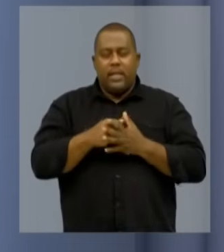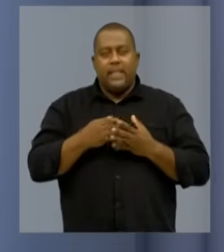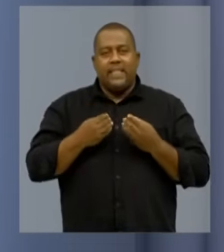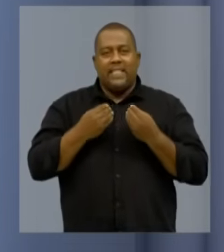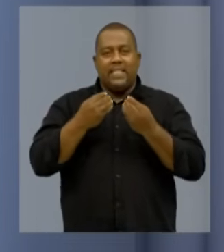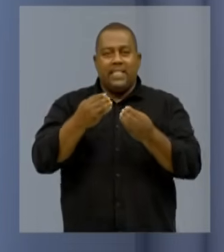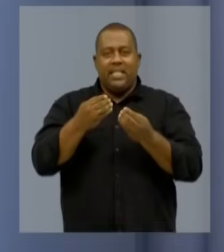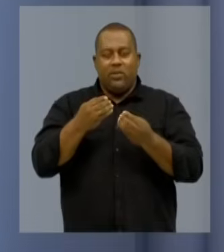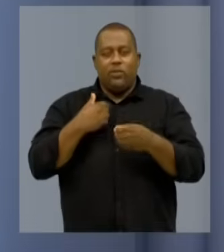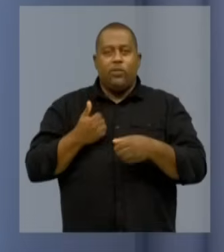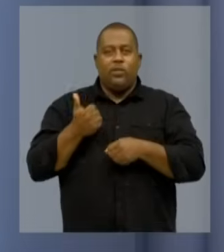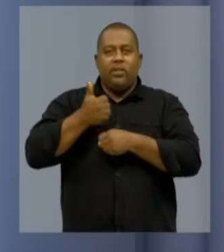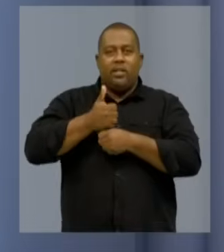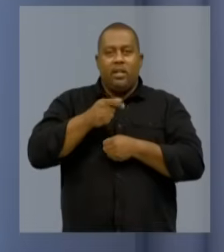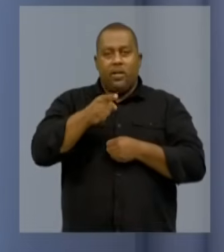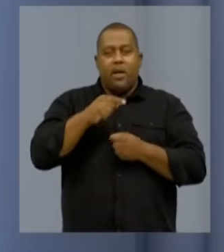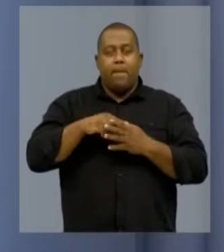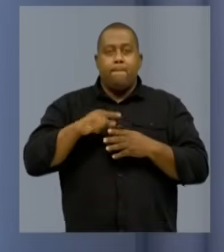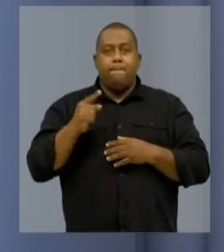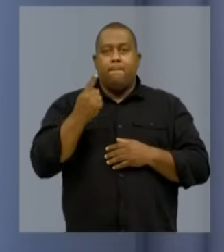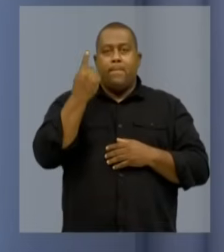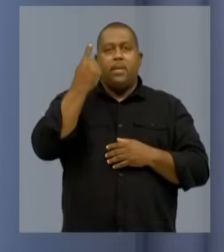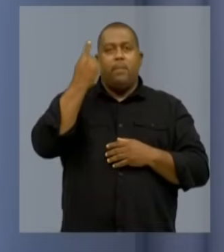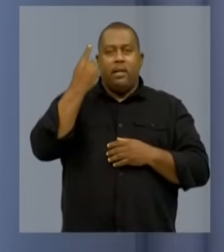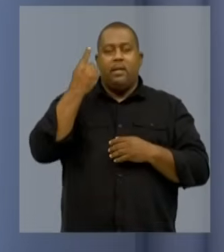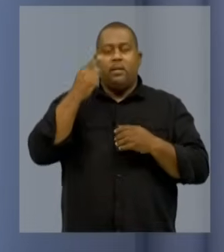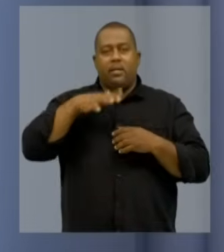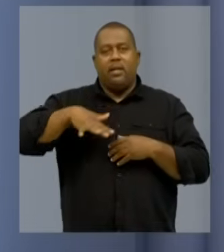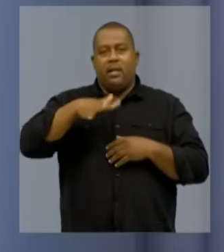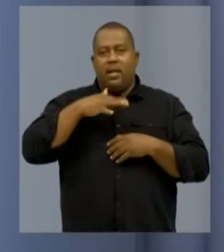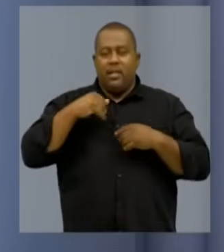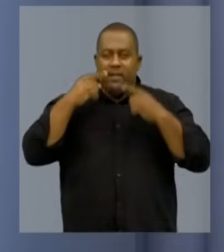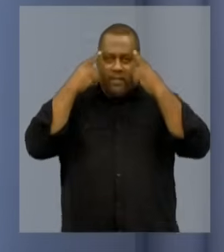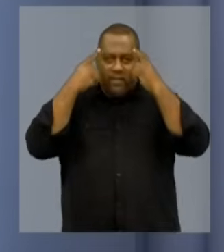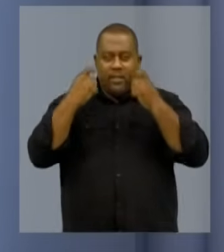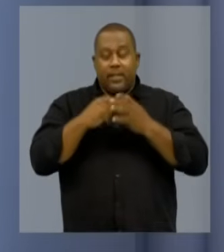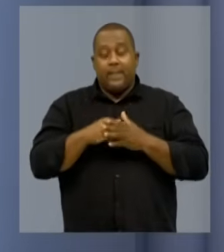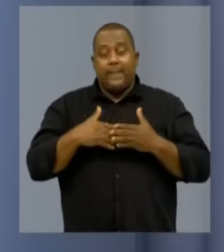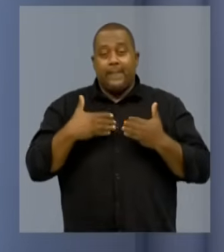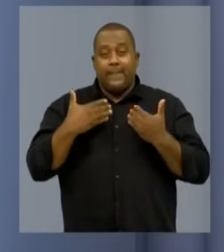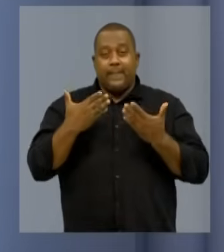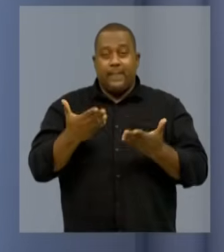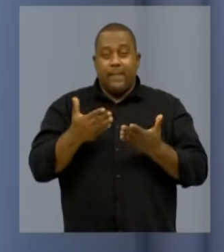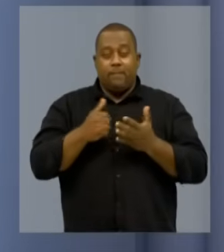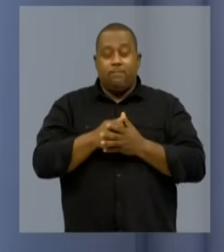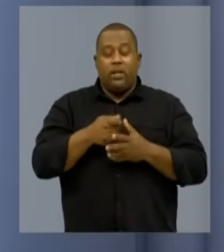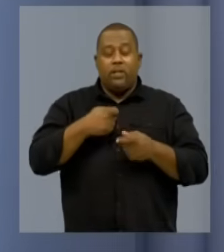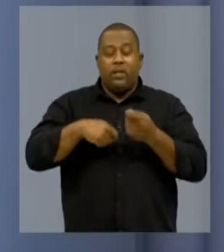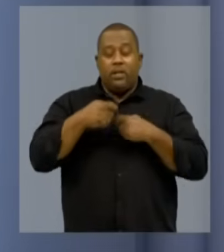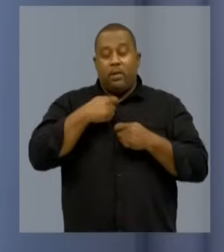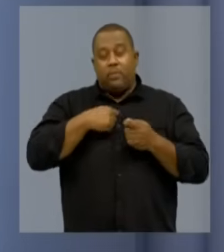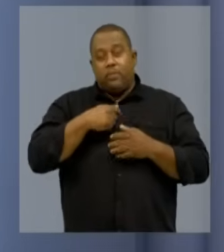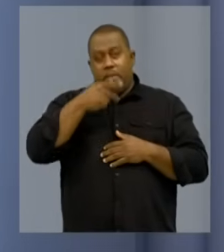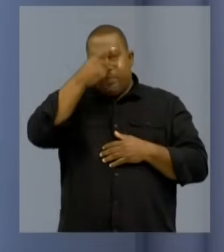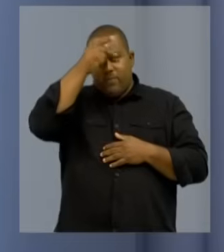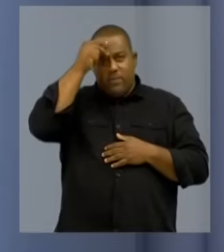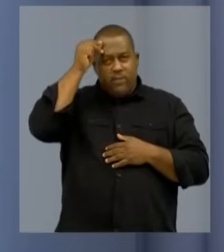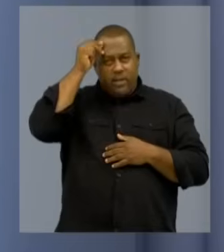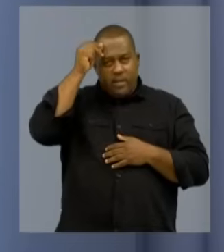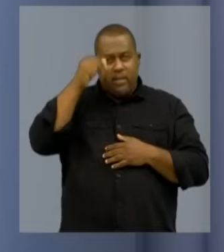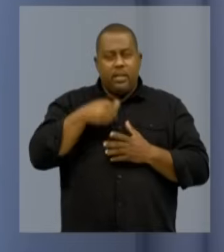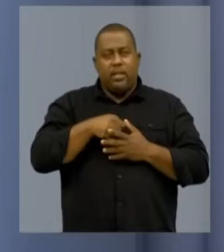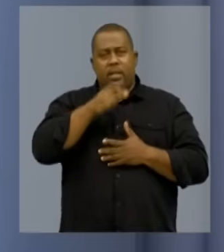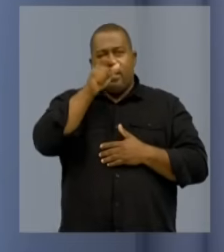para o seu sucessor em 1ª colocada em violência. Portanto, a gestão da Prefeitura do candidato